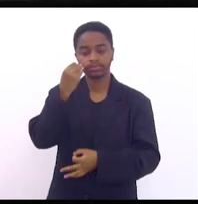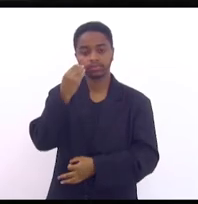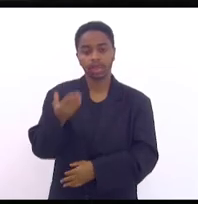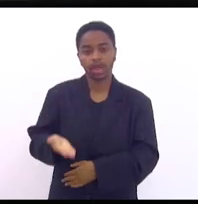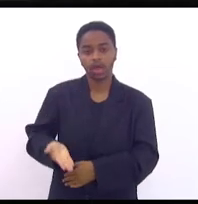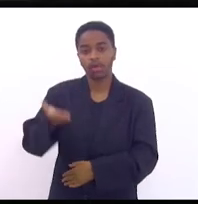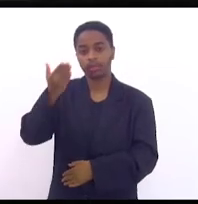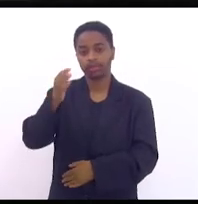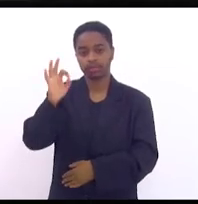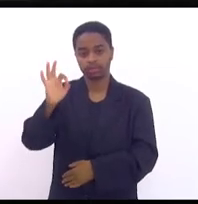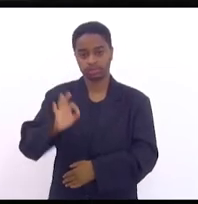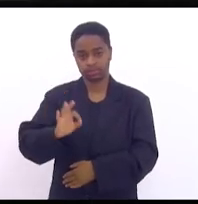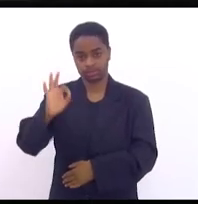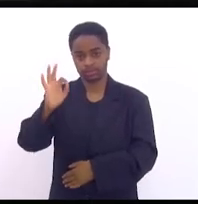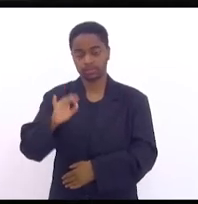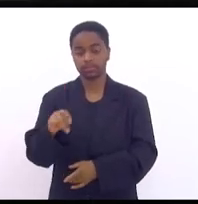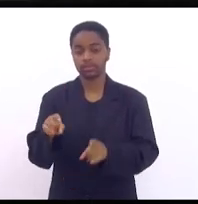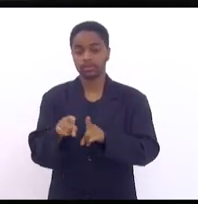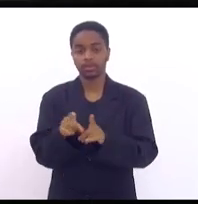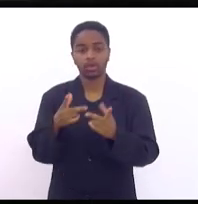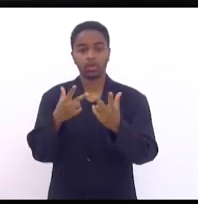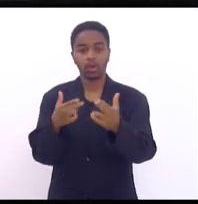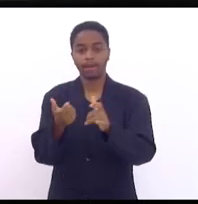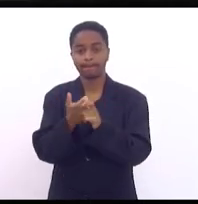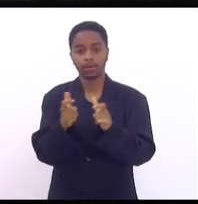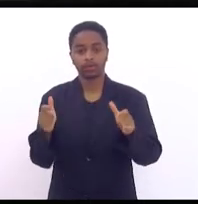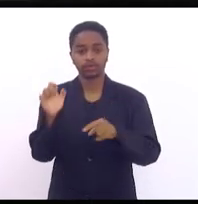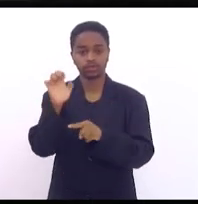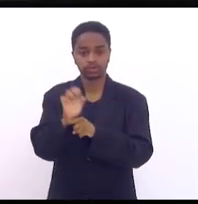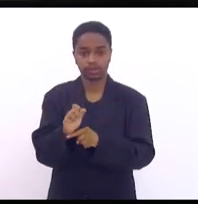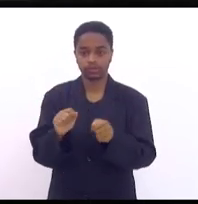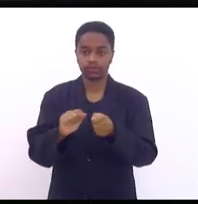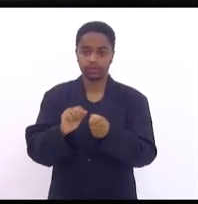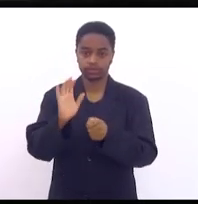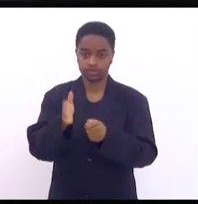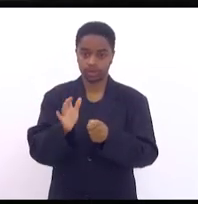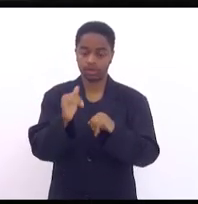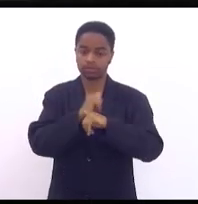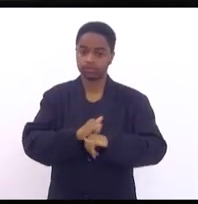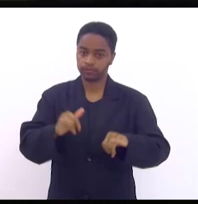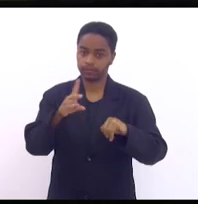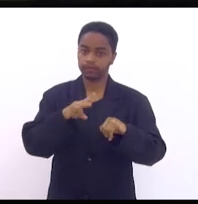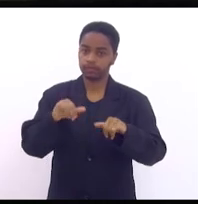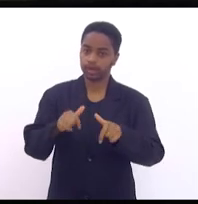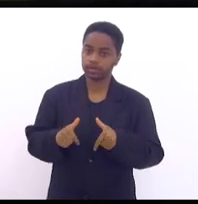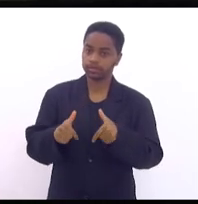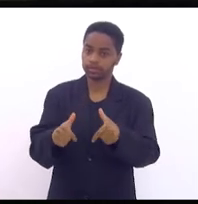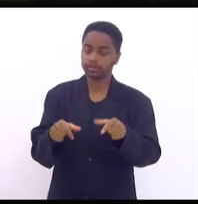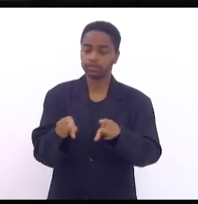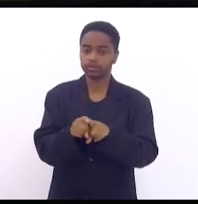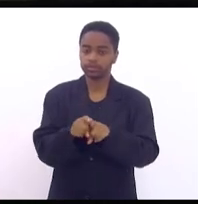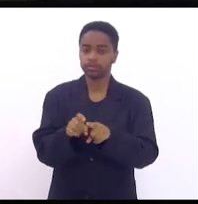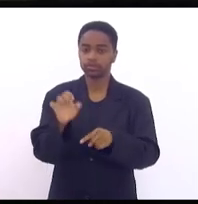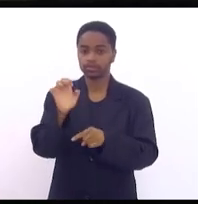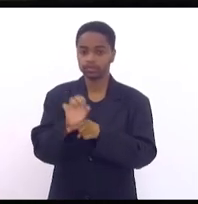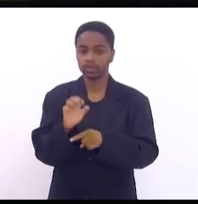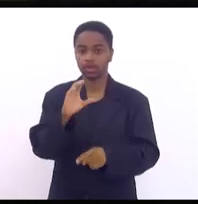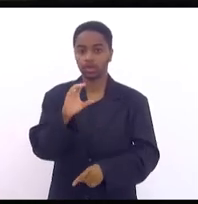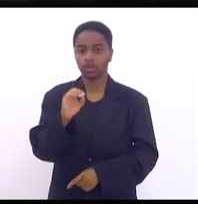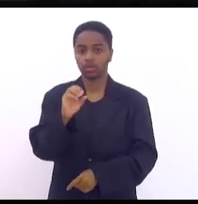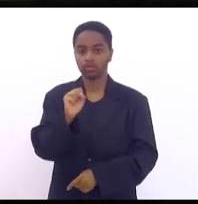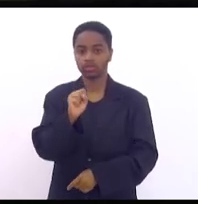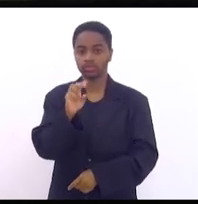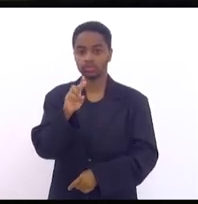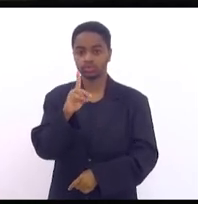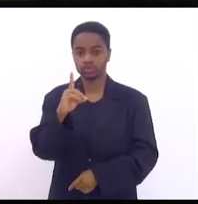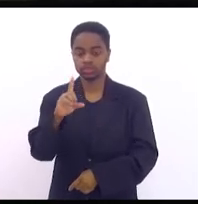aumentemos essa alíquota, como a maioria dos estados da federação já anunciaram, também os estados do COSUD, do qual